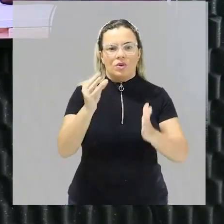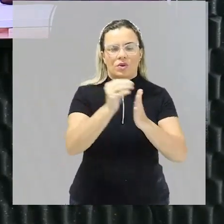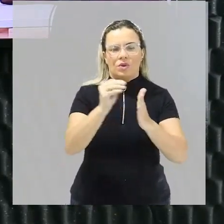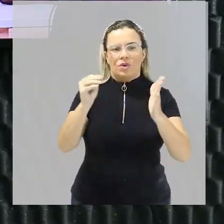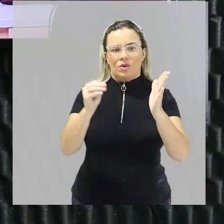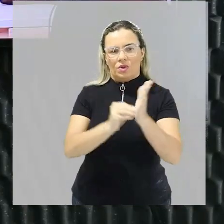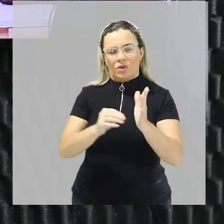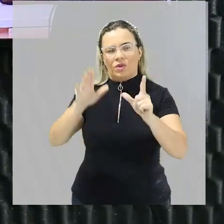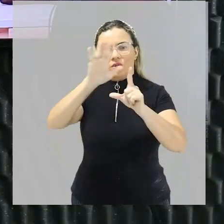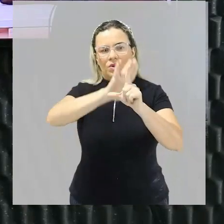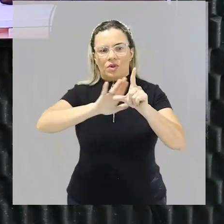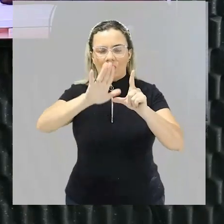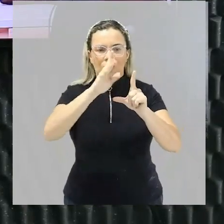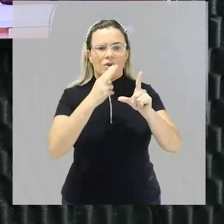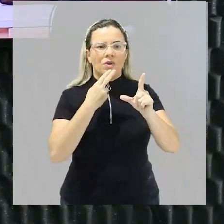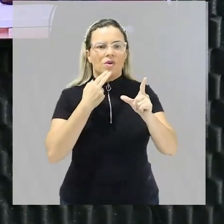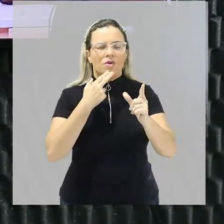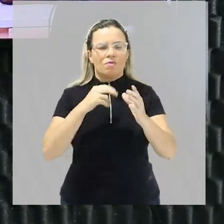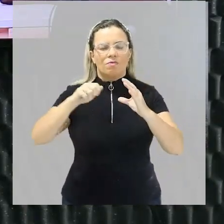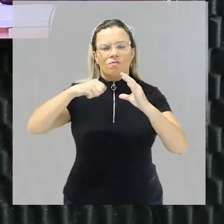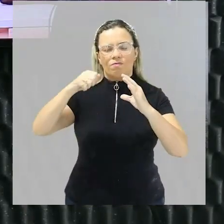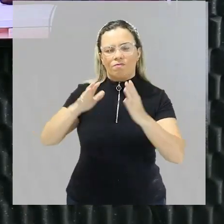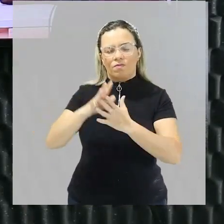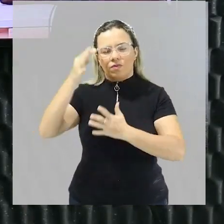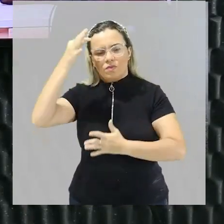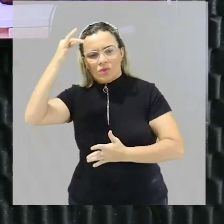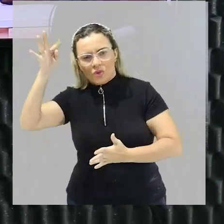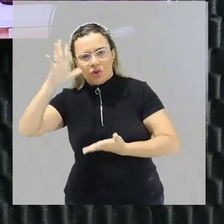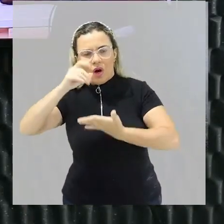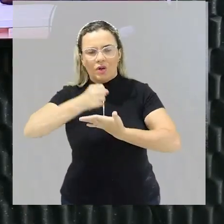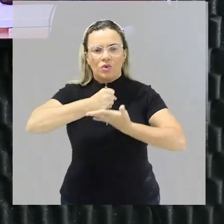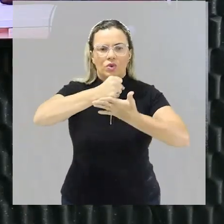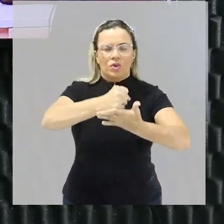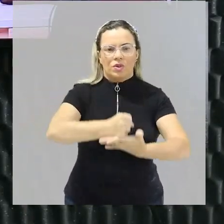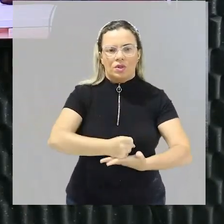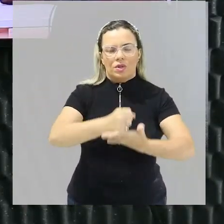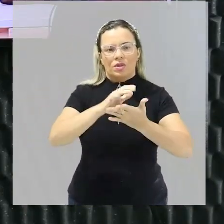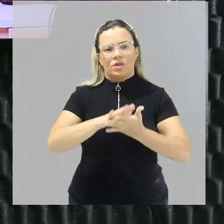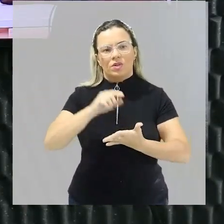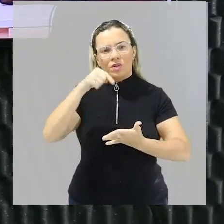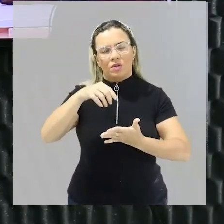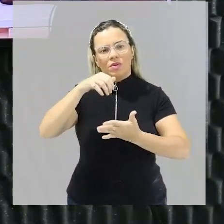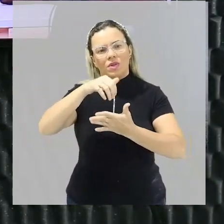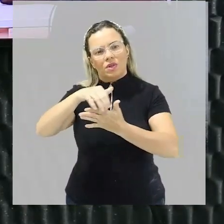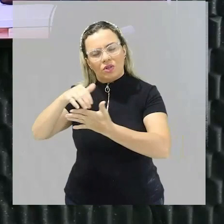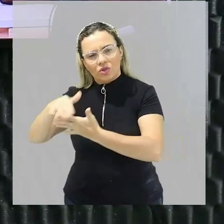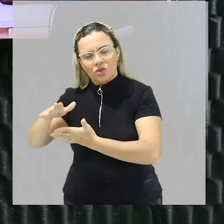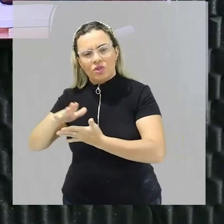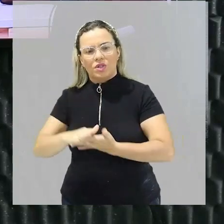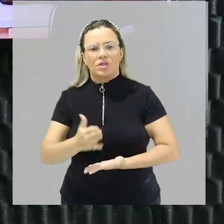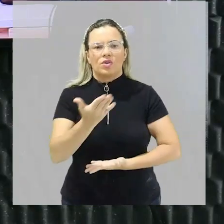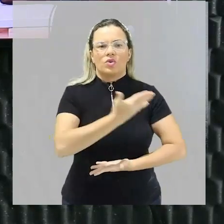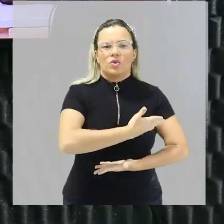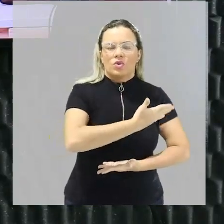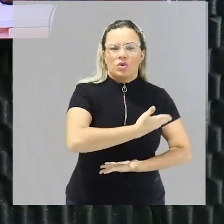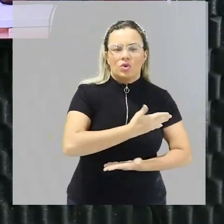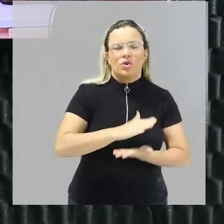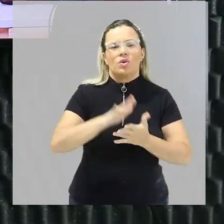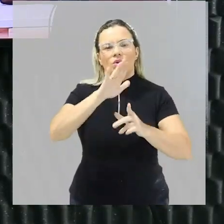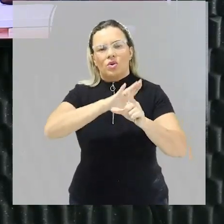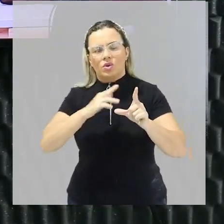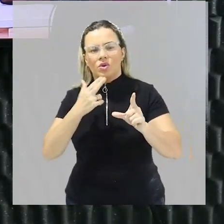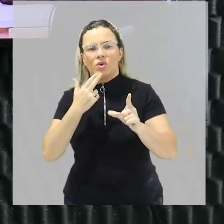conteúdos, ir lá na plataforma Gonçalves Dias, assistir às aulas teóricas, que também vão ajudar muito, e recomendar aos seus colegas, ok? Criando aí